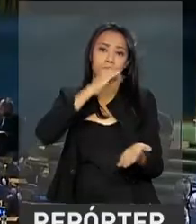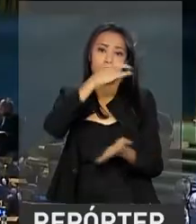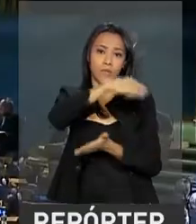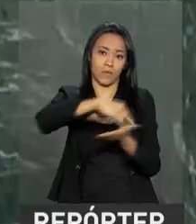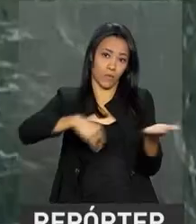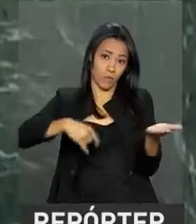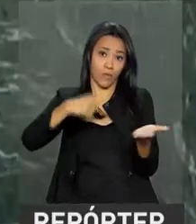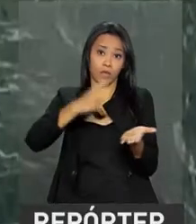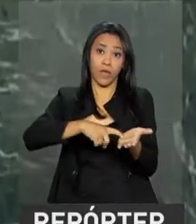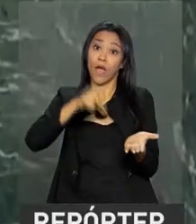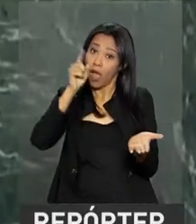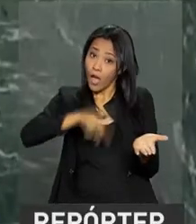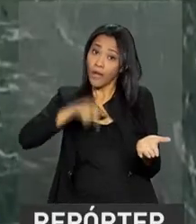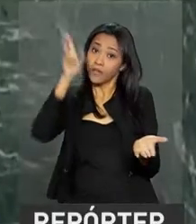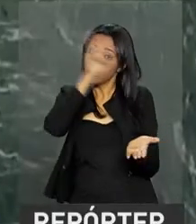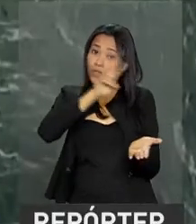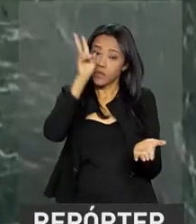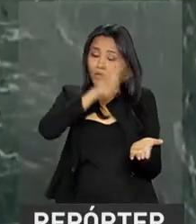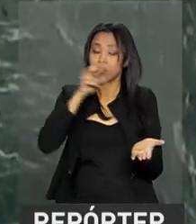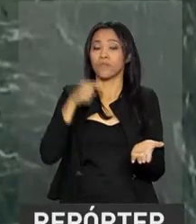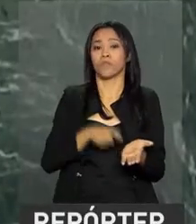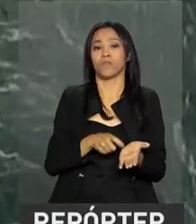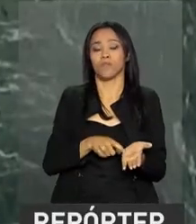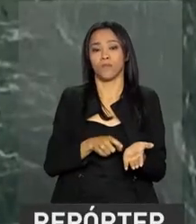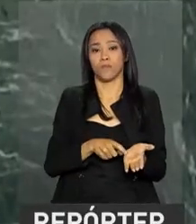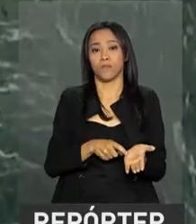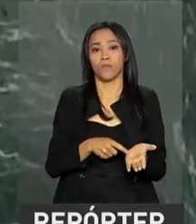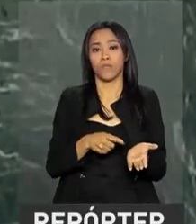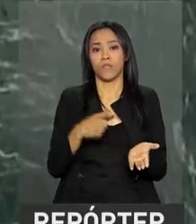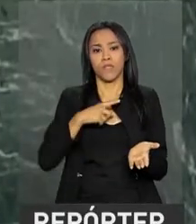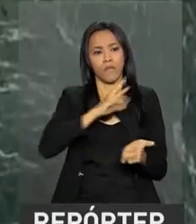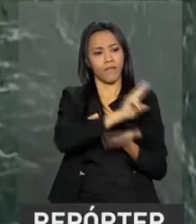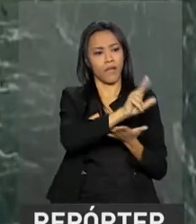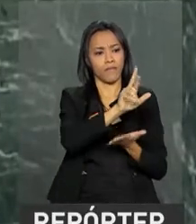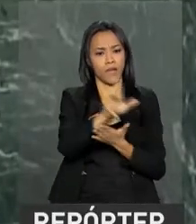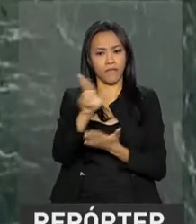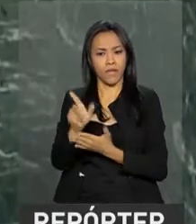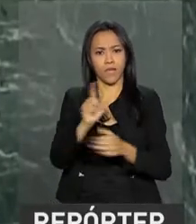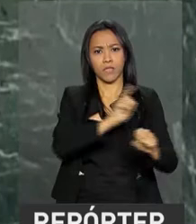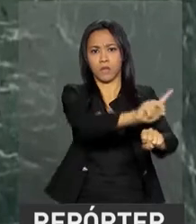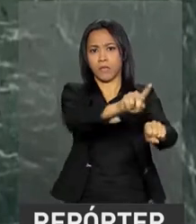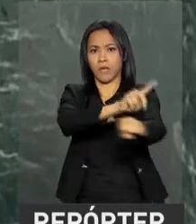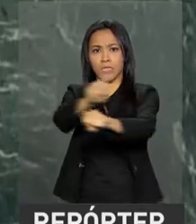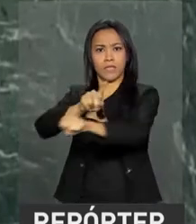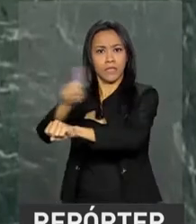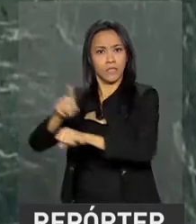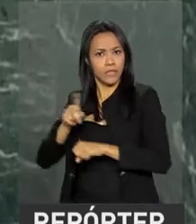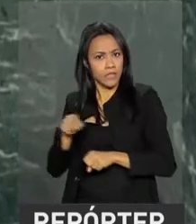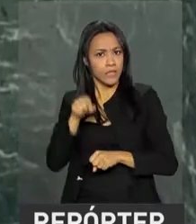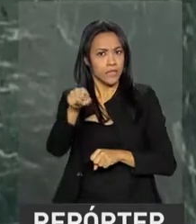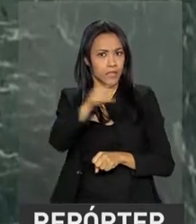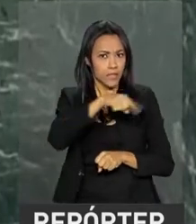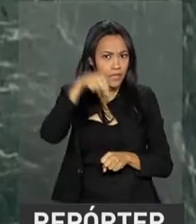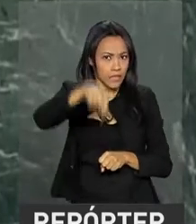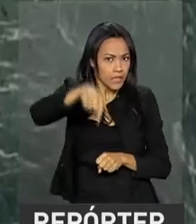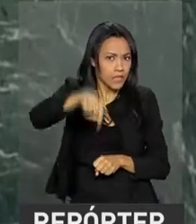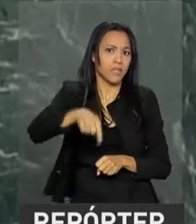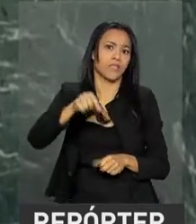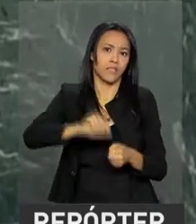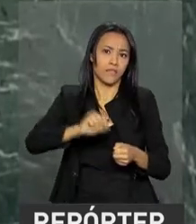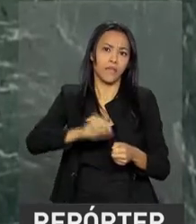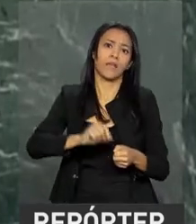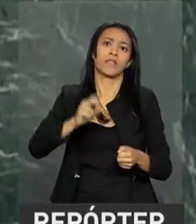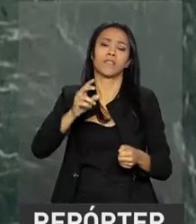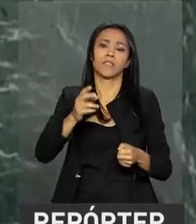reiteramos nosso chamado aqui as potências nucleares assumam compromissos adicionais de